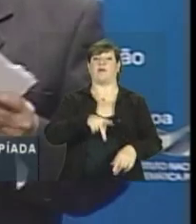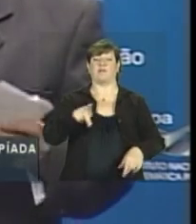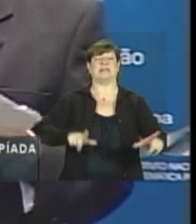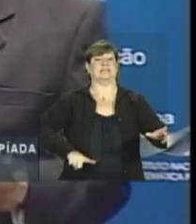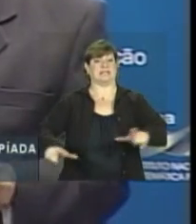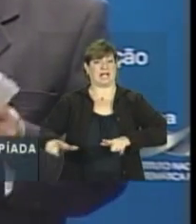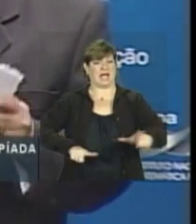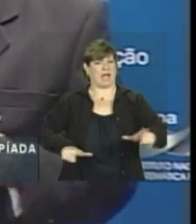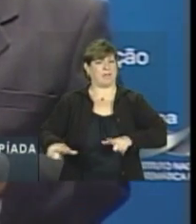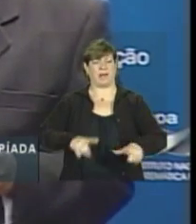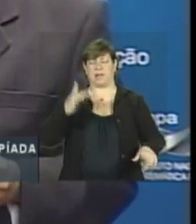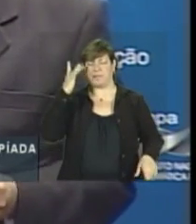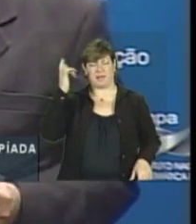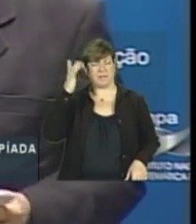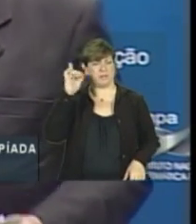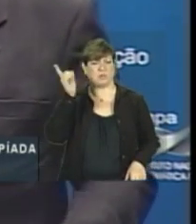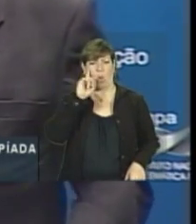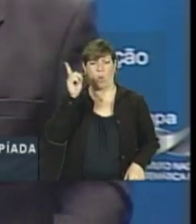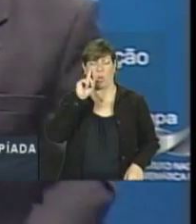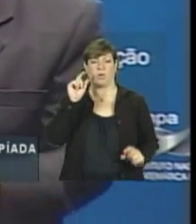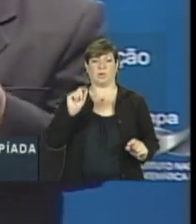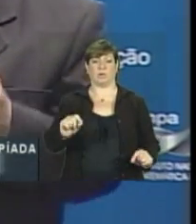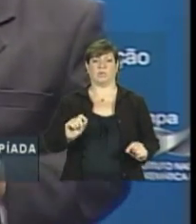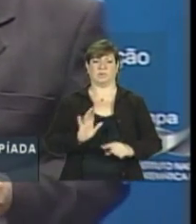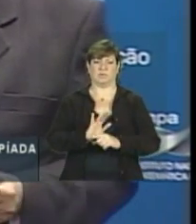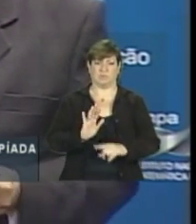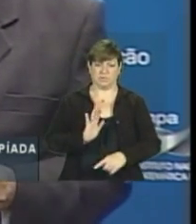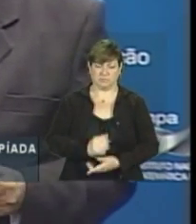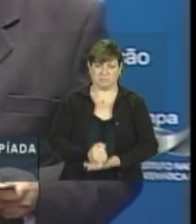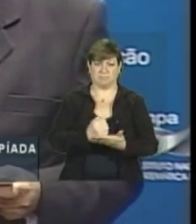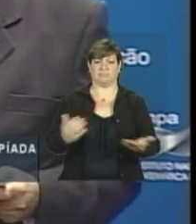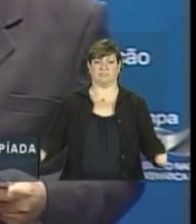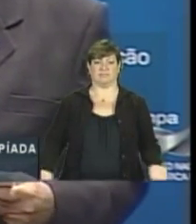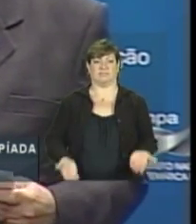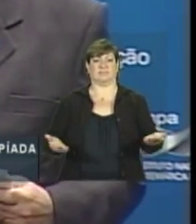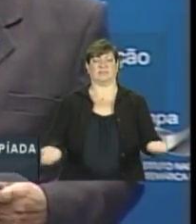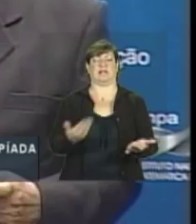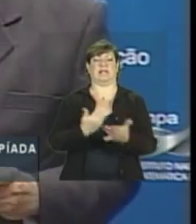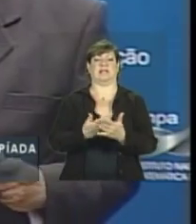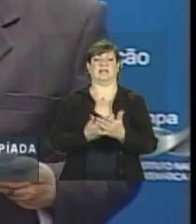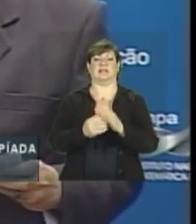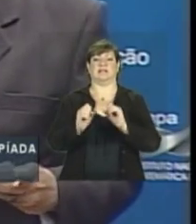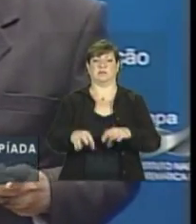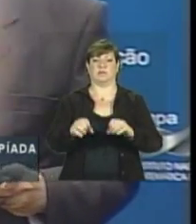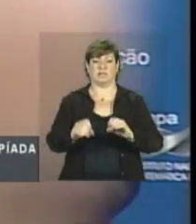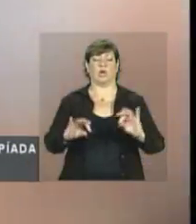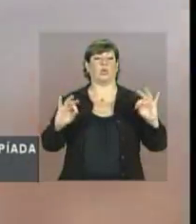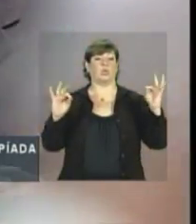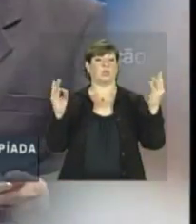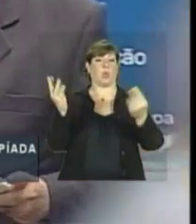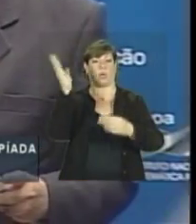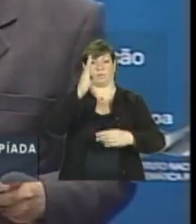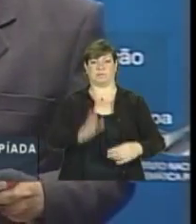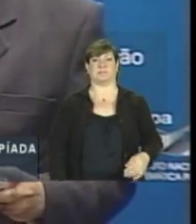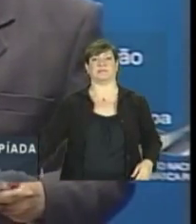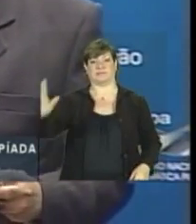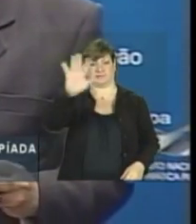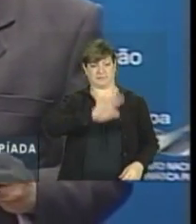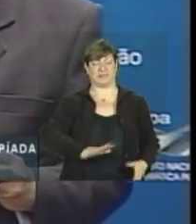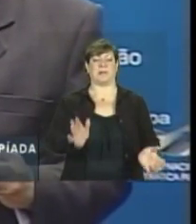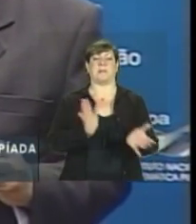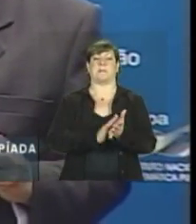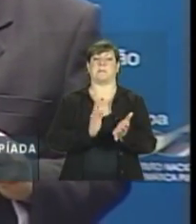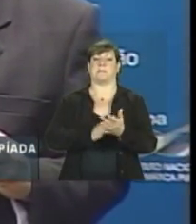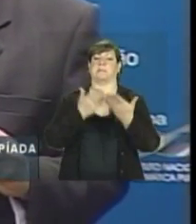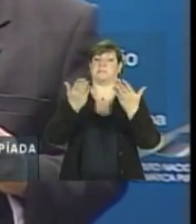trabalham diuturnamente na defesa, impulsionando a causa da educação em todo o território nacional.